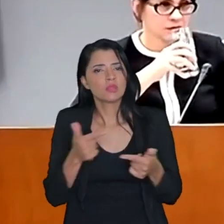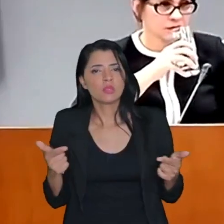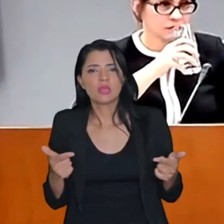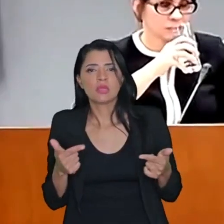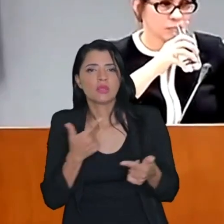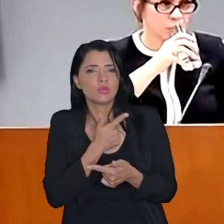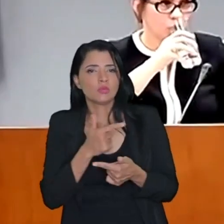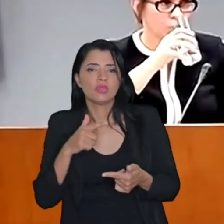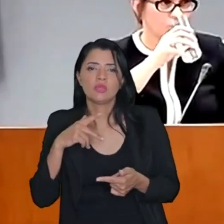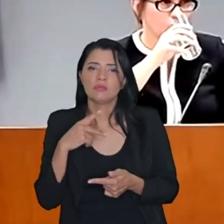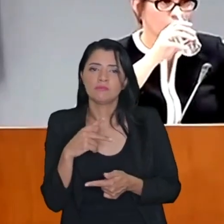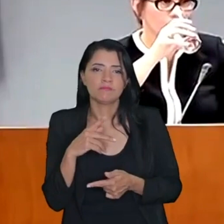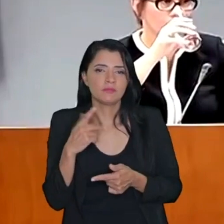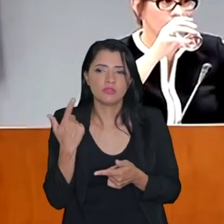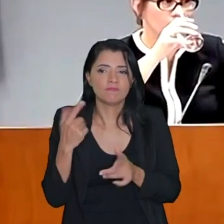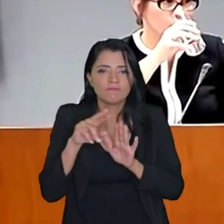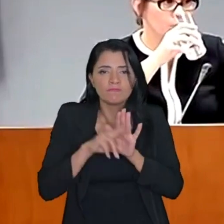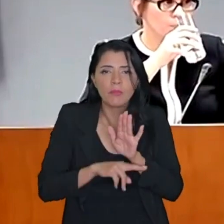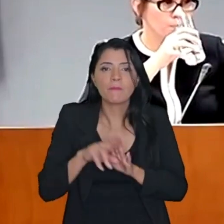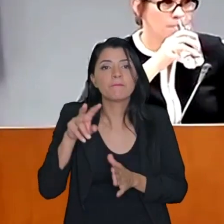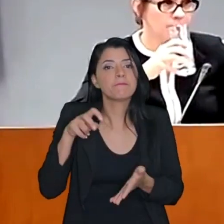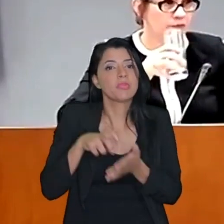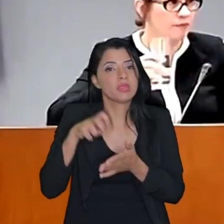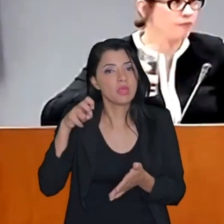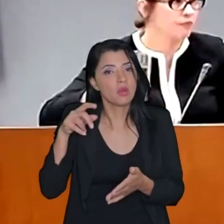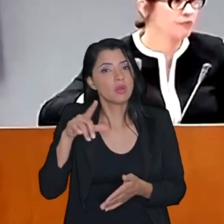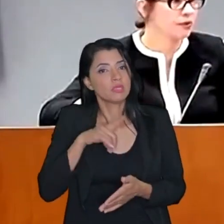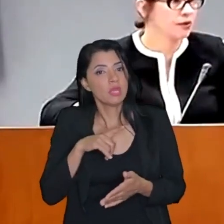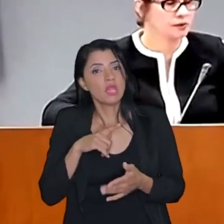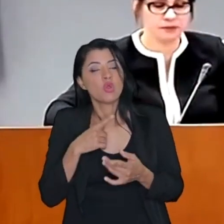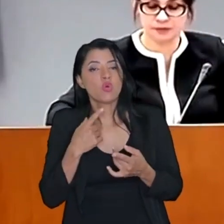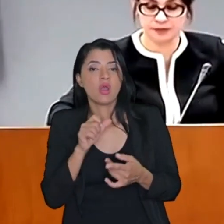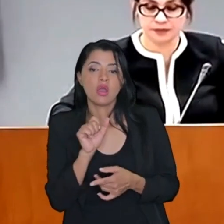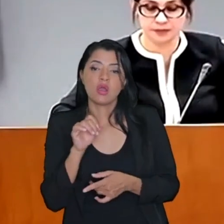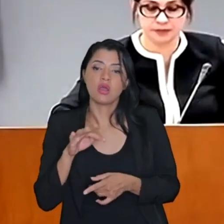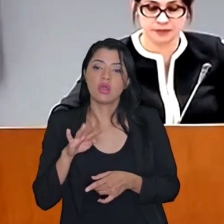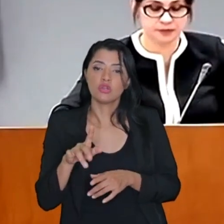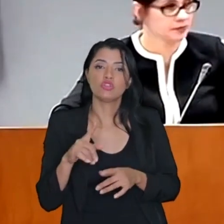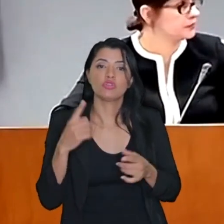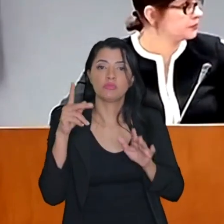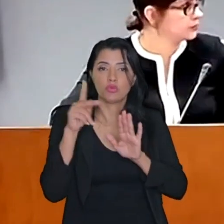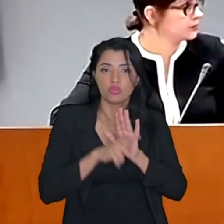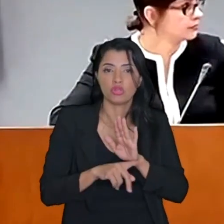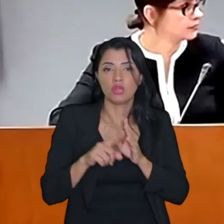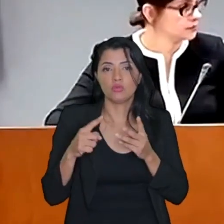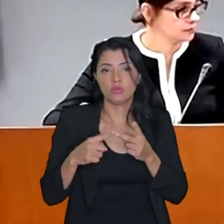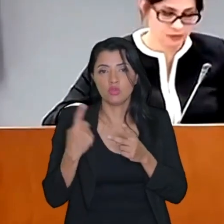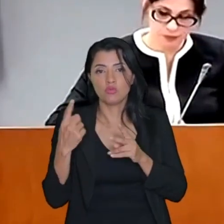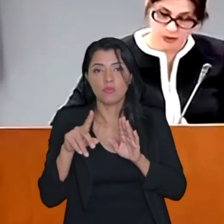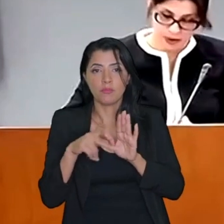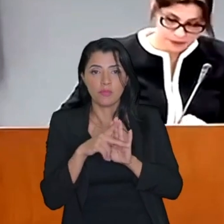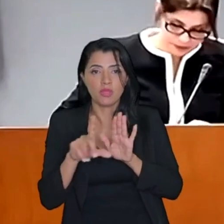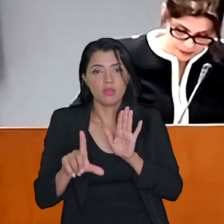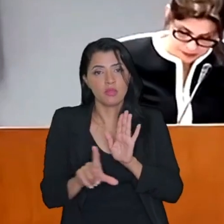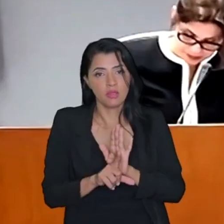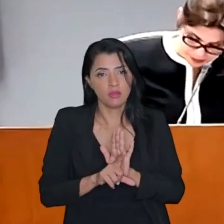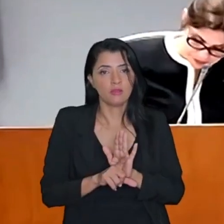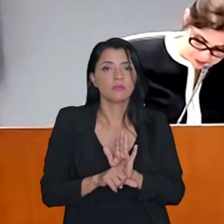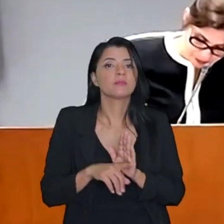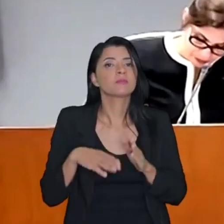uma LGPD penal, nós temos um anteprojeto e um PL. E, enquanto